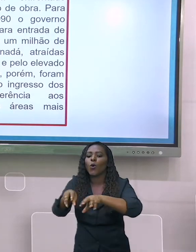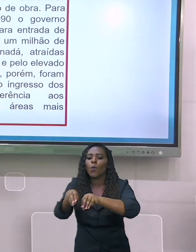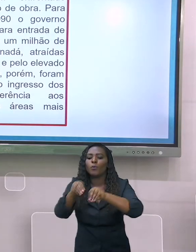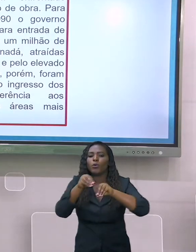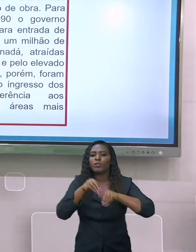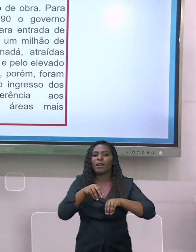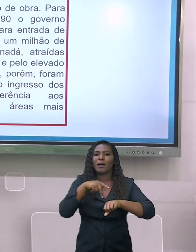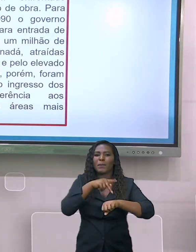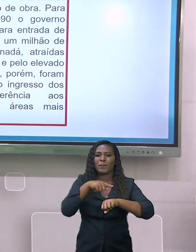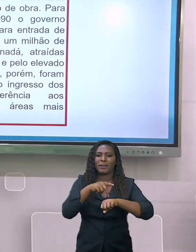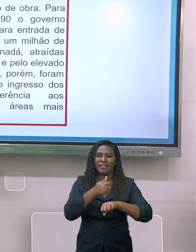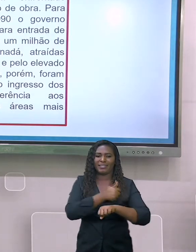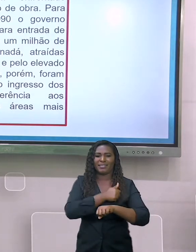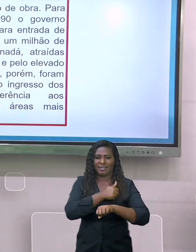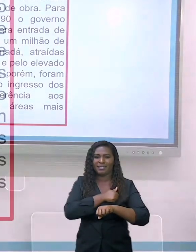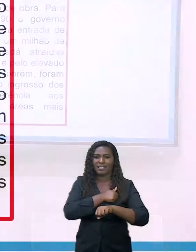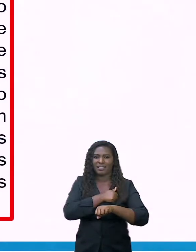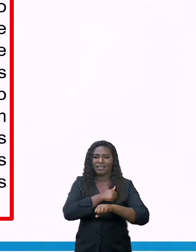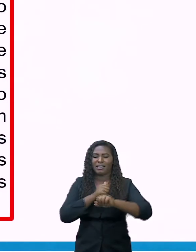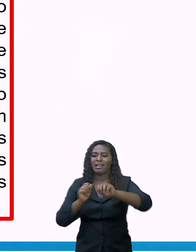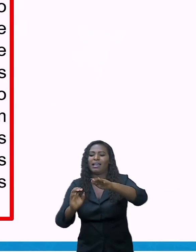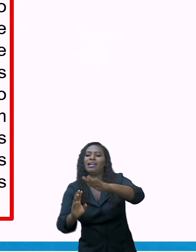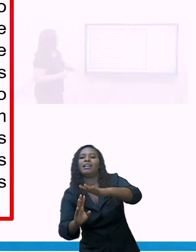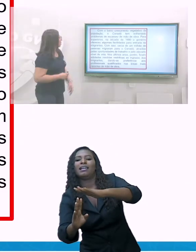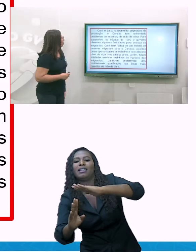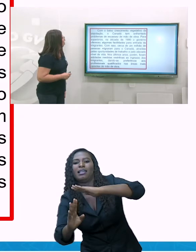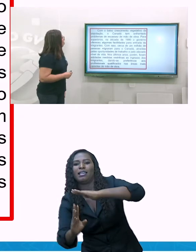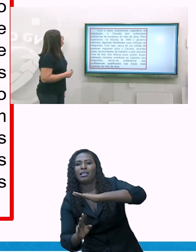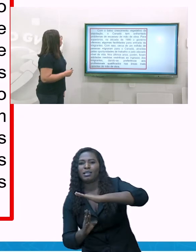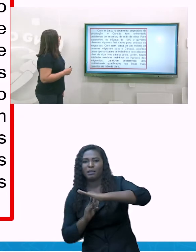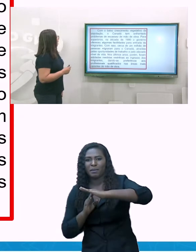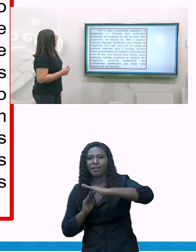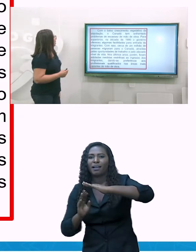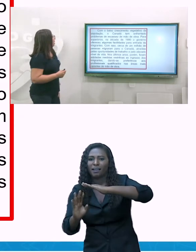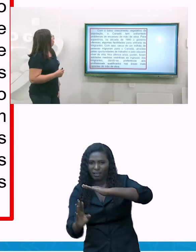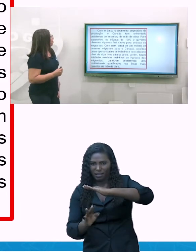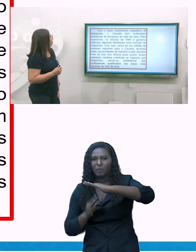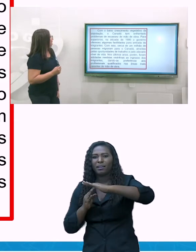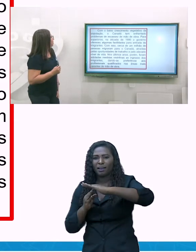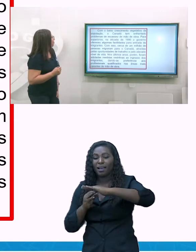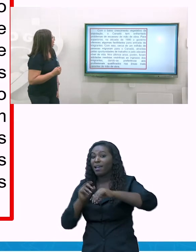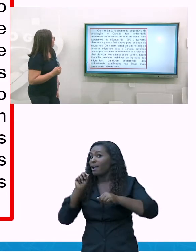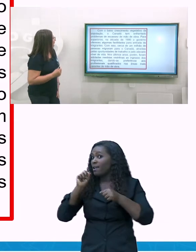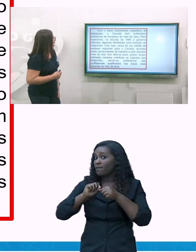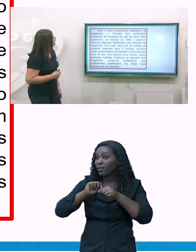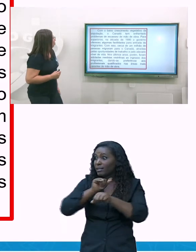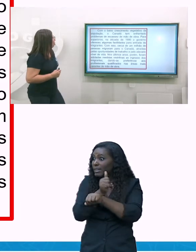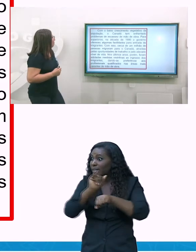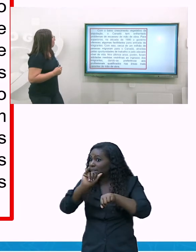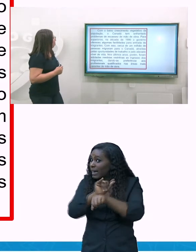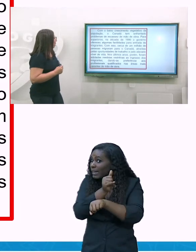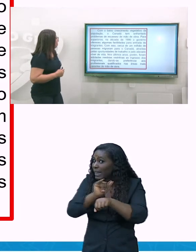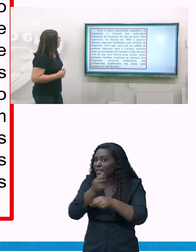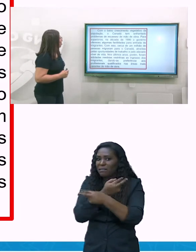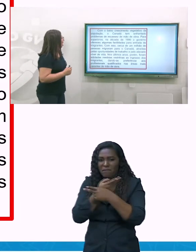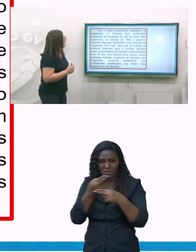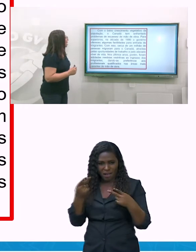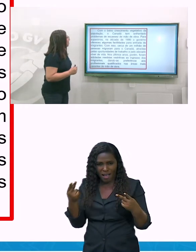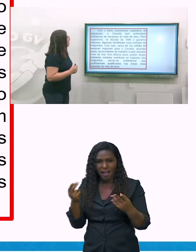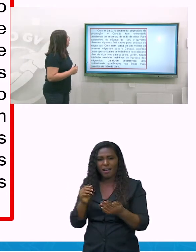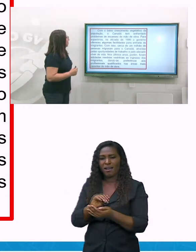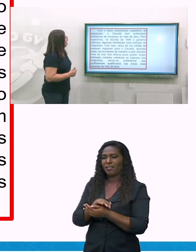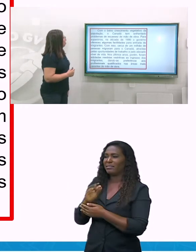baixo crescimento vegetativo da população, o Canadá tem enfrentado problemas